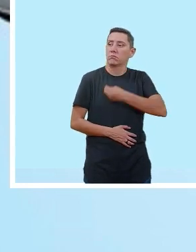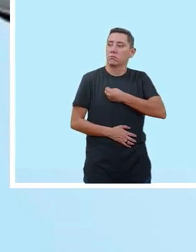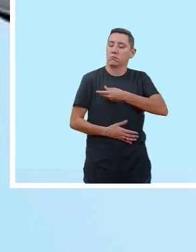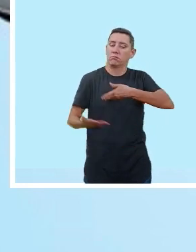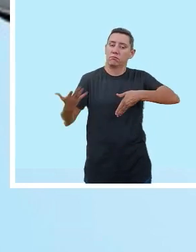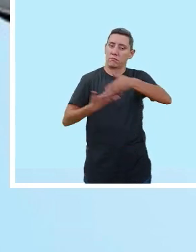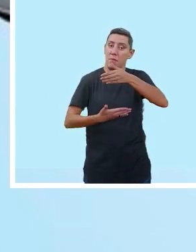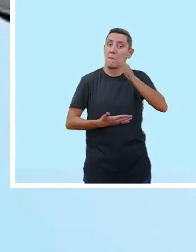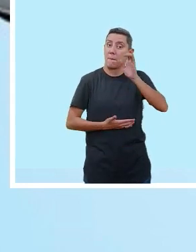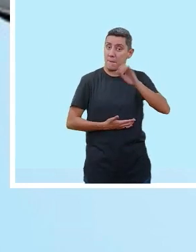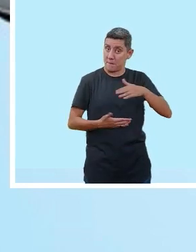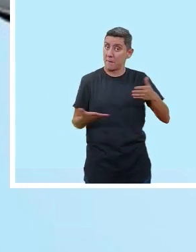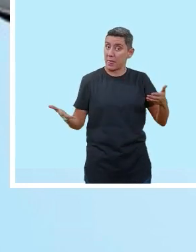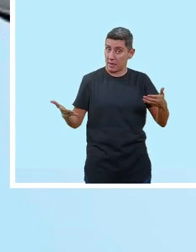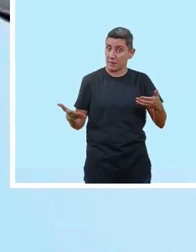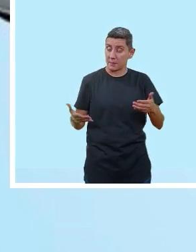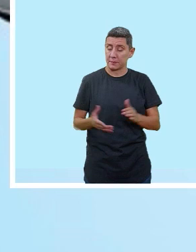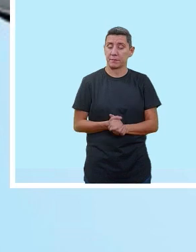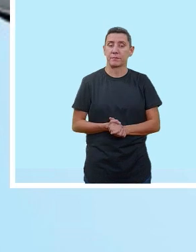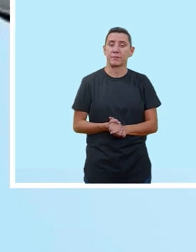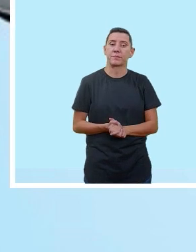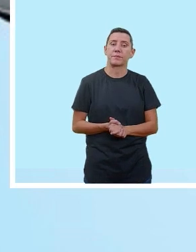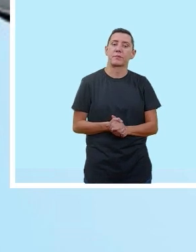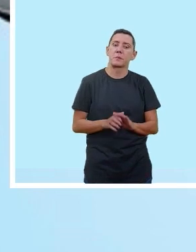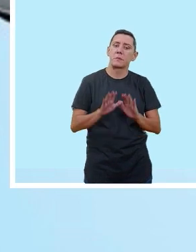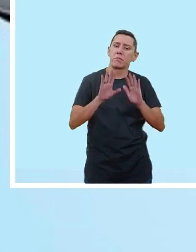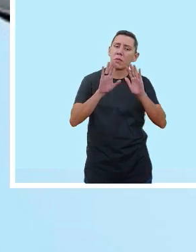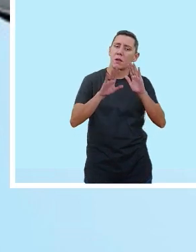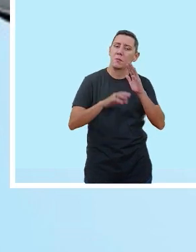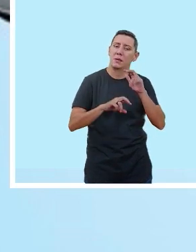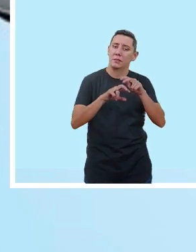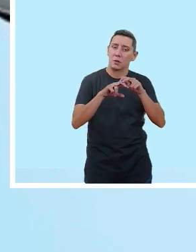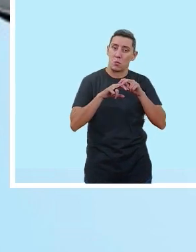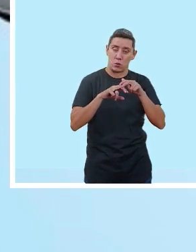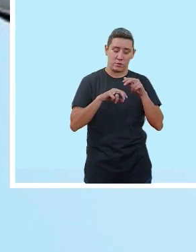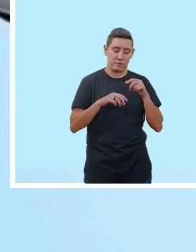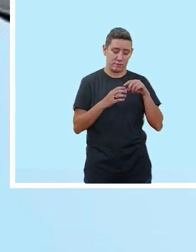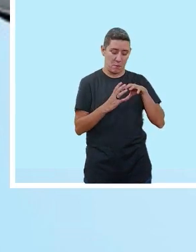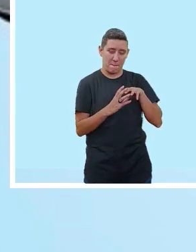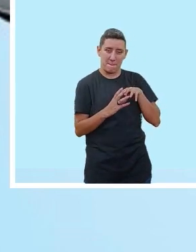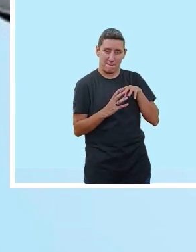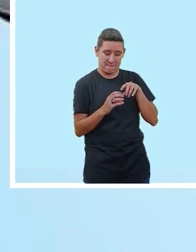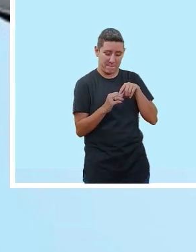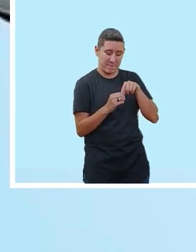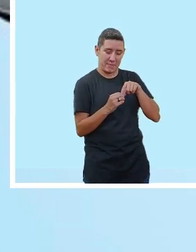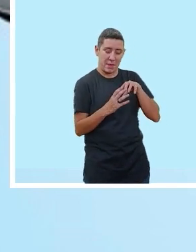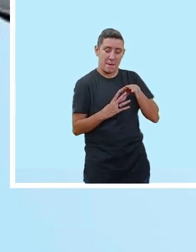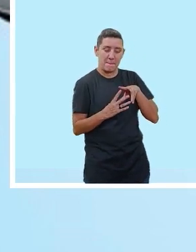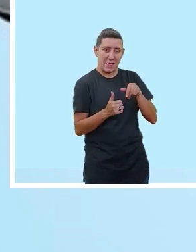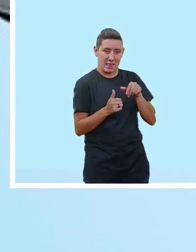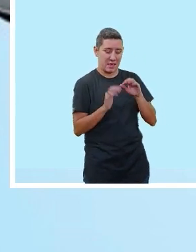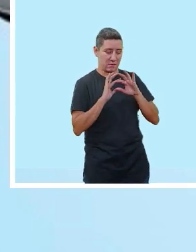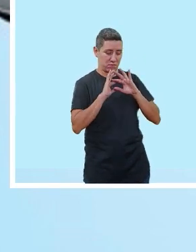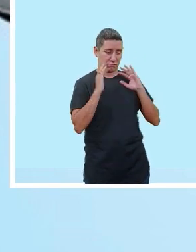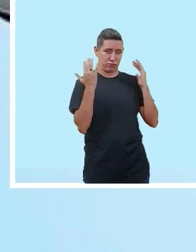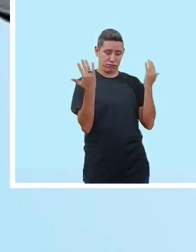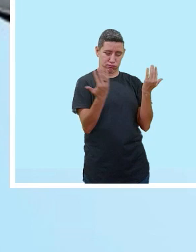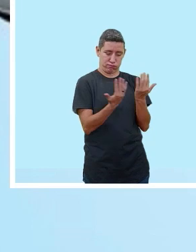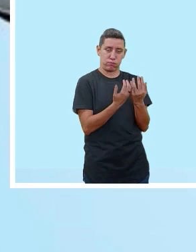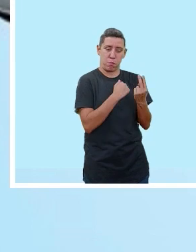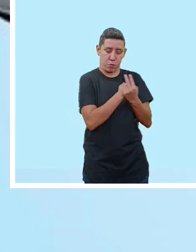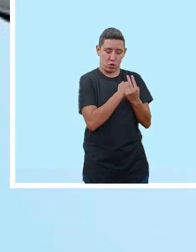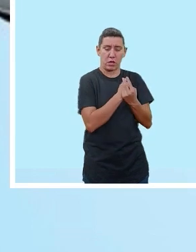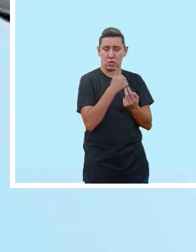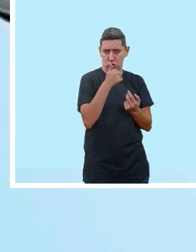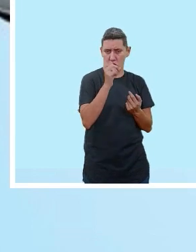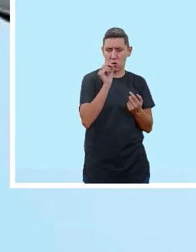o que nós temos é que, devido à ação do homem, principalmente depois da Revolução Industrial, por